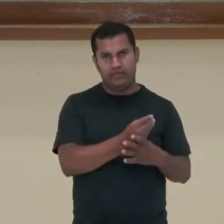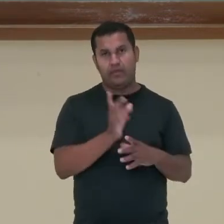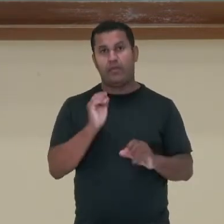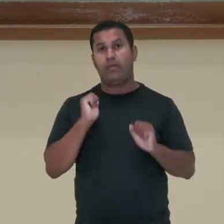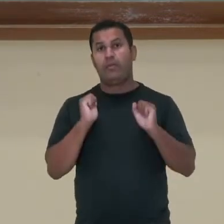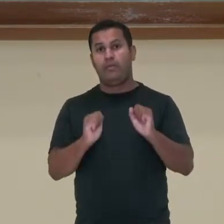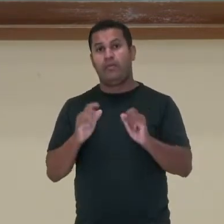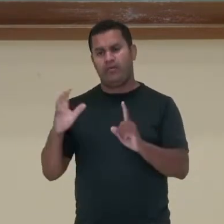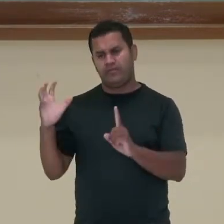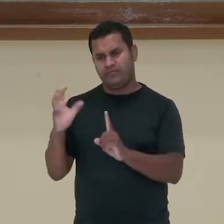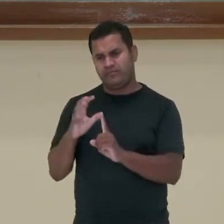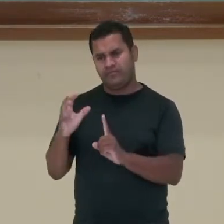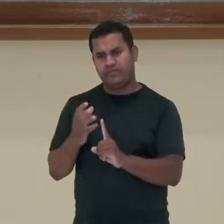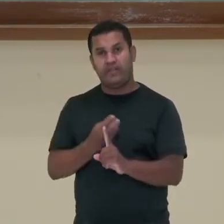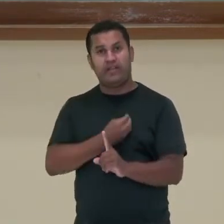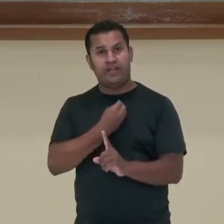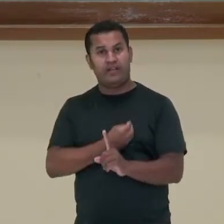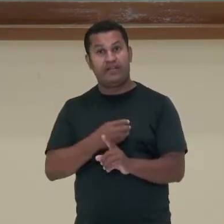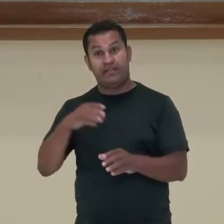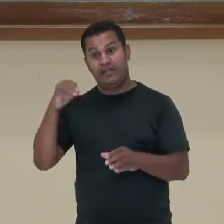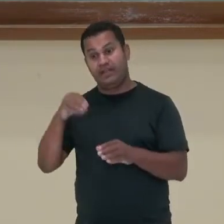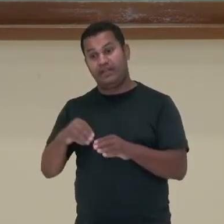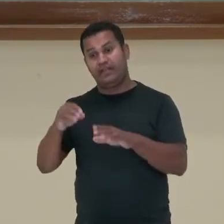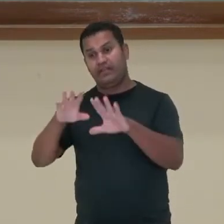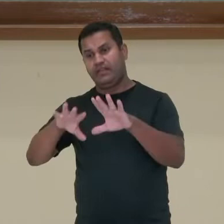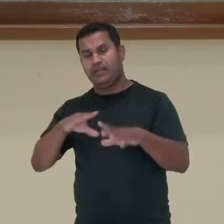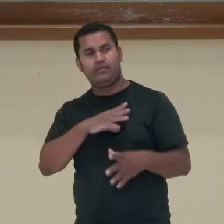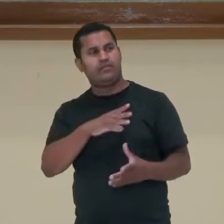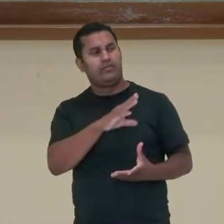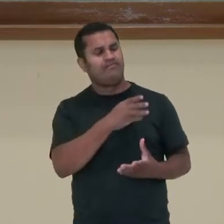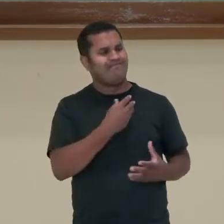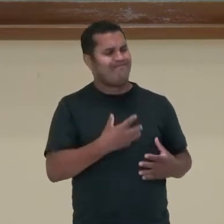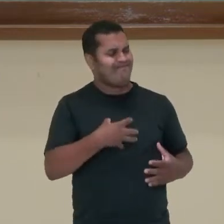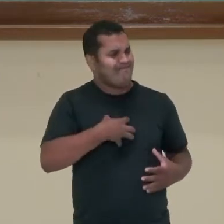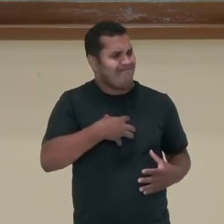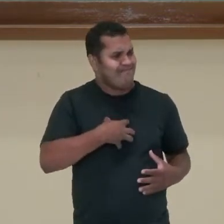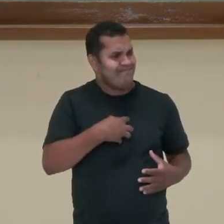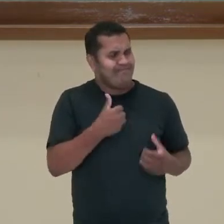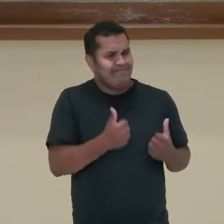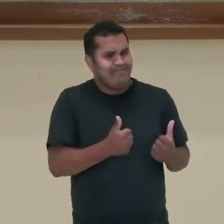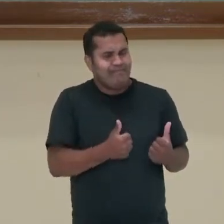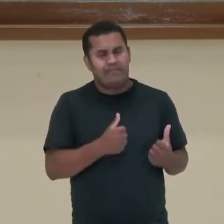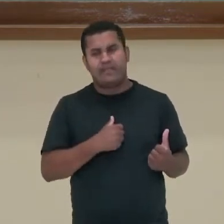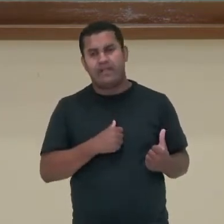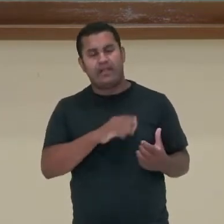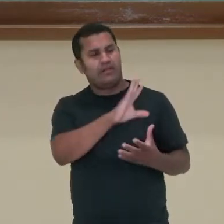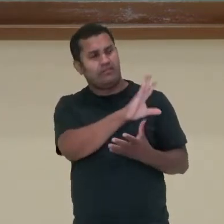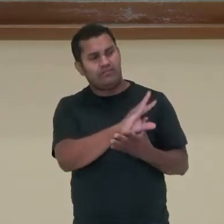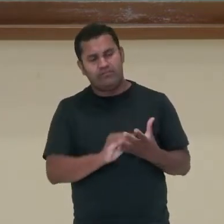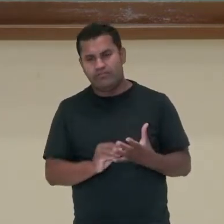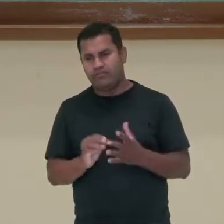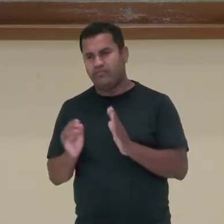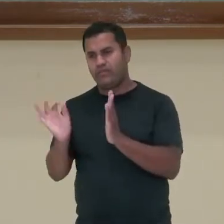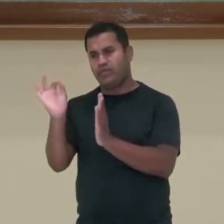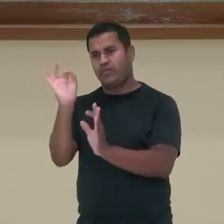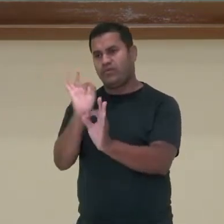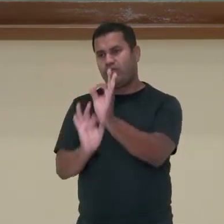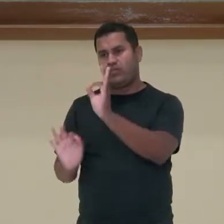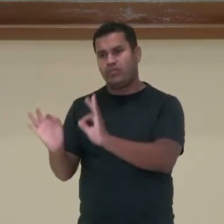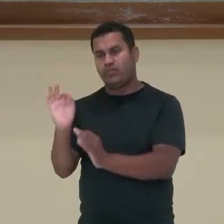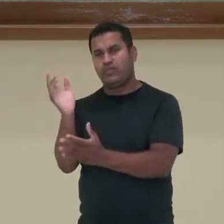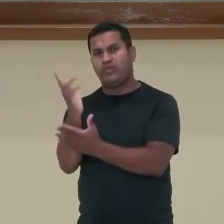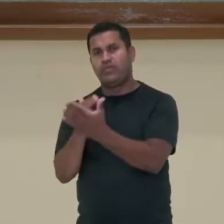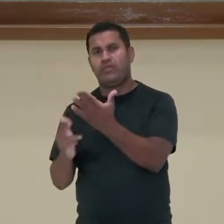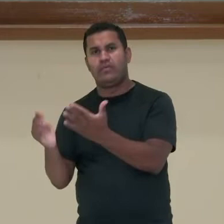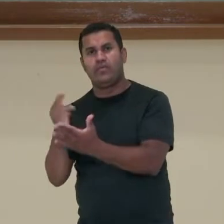repente, trazer uma temática, trazer uma forma de pintar, trazer uma cor específica, uma forma específica de trazer a sua